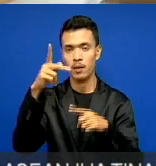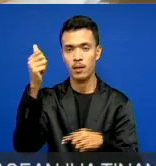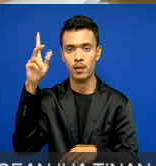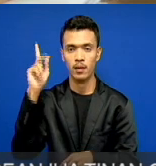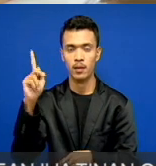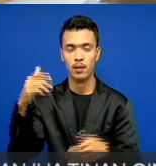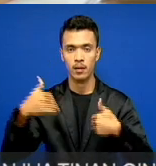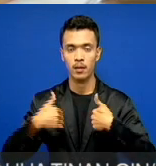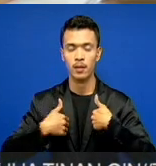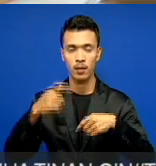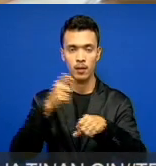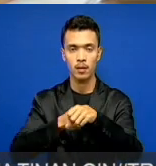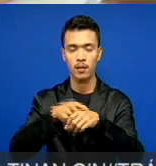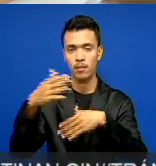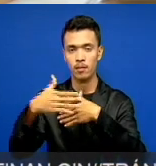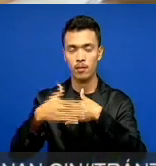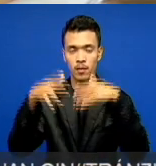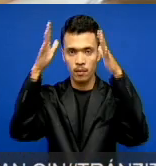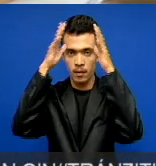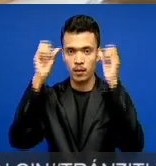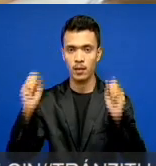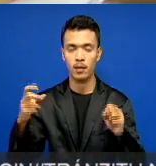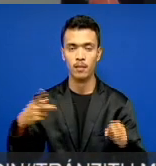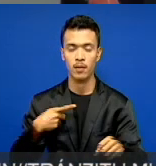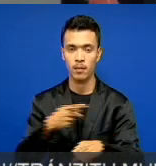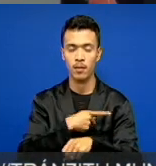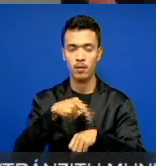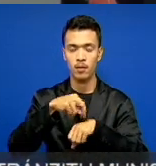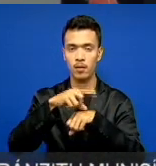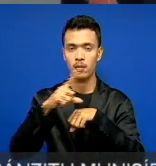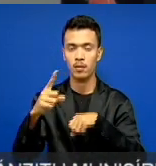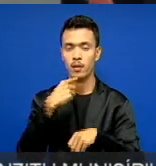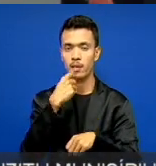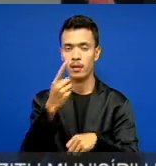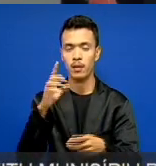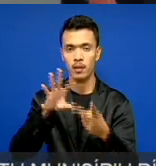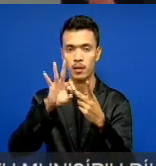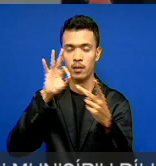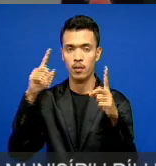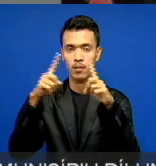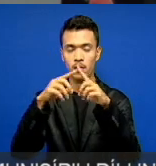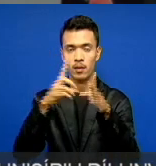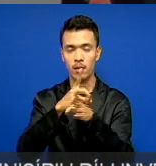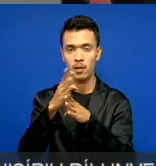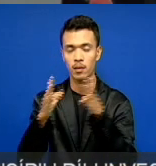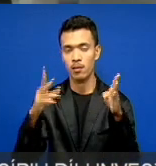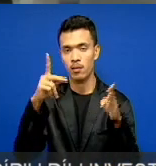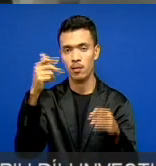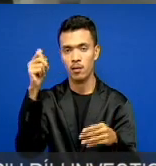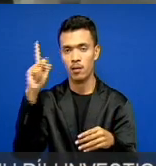Anticorrupção e a tempo BSI. Presidente do Parlamento Nacional considera eleição ba Komisáriu Anticorrupção né